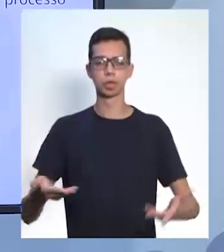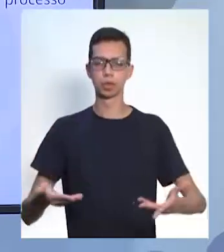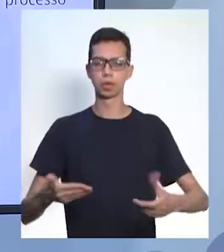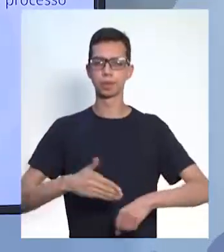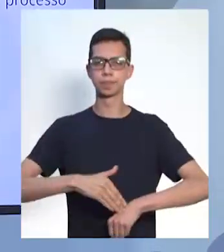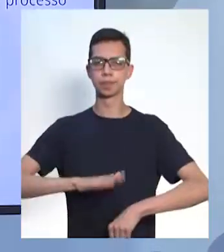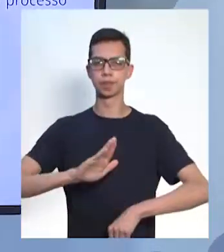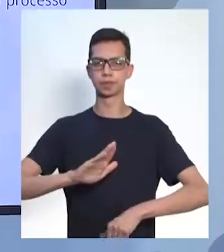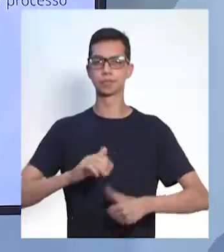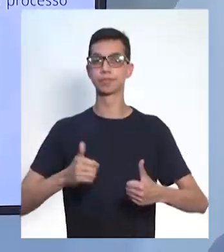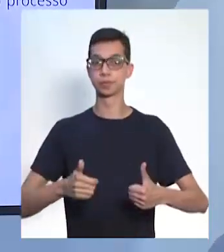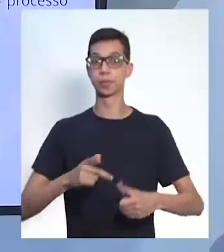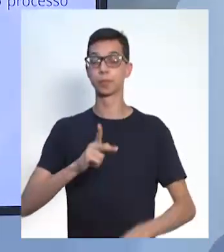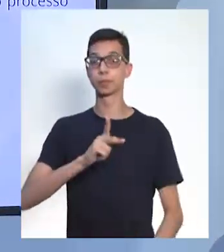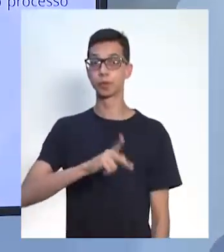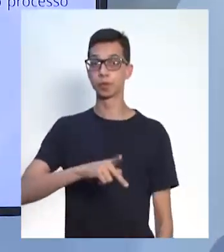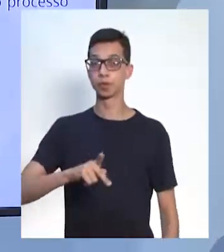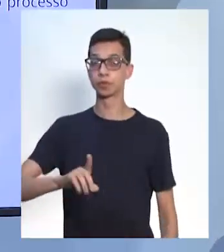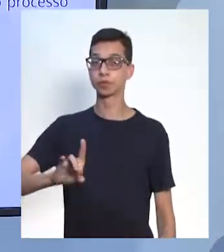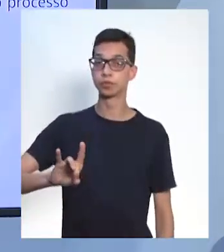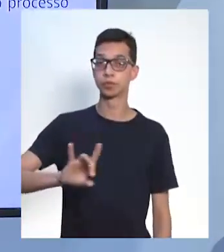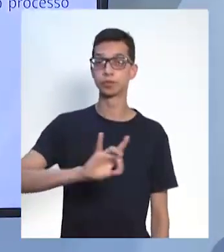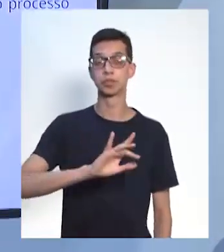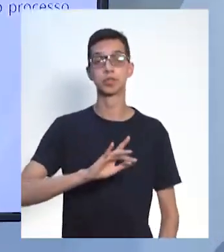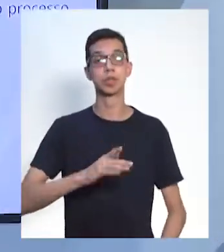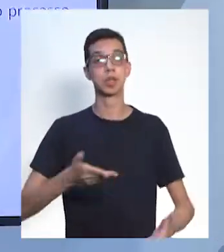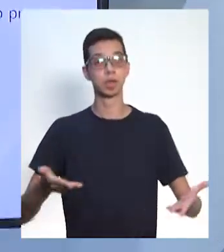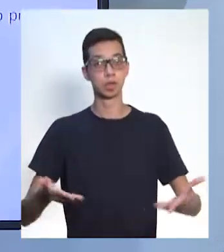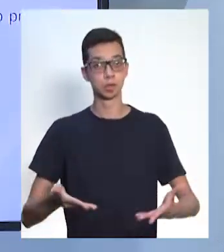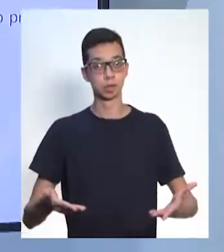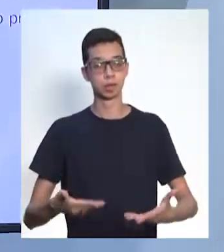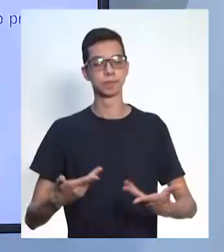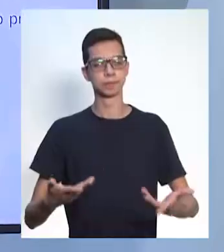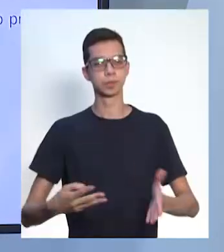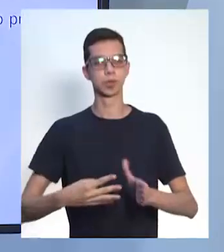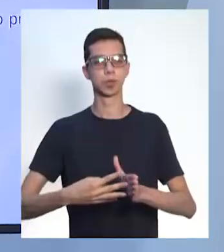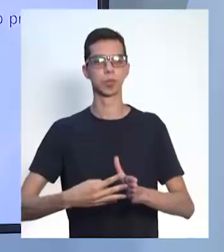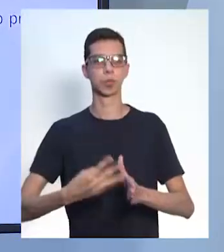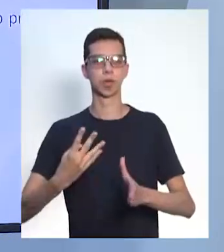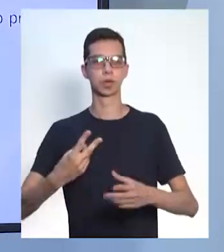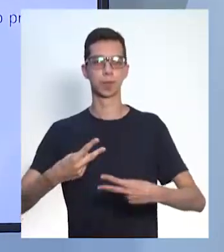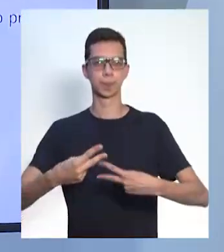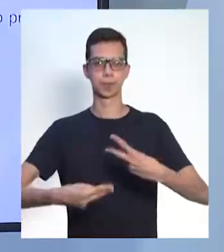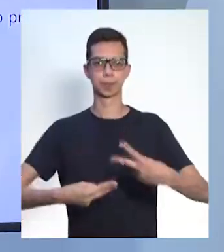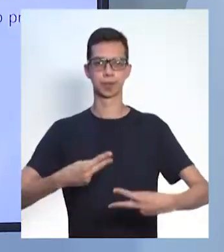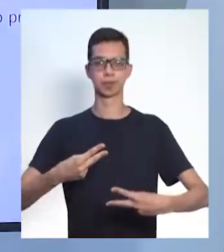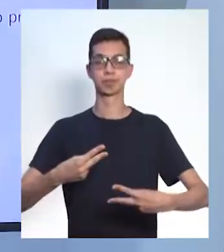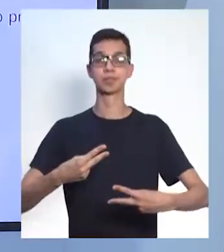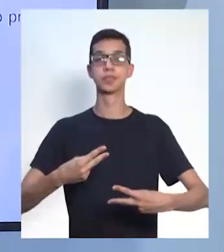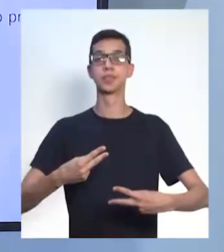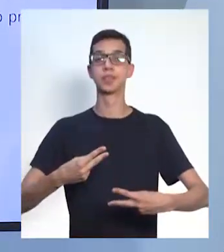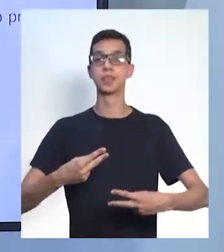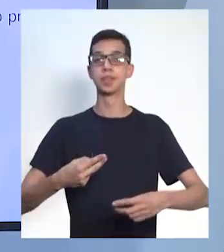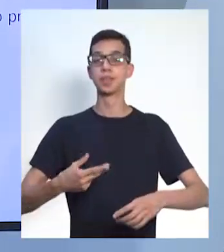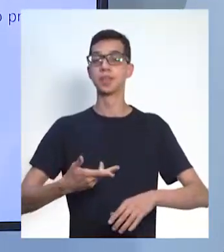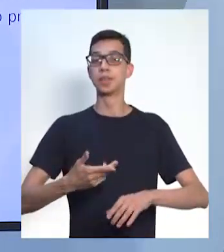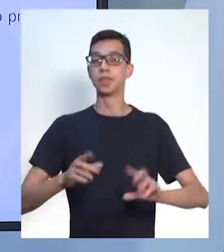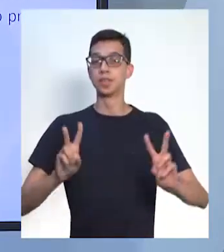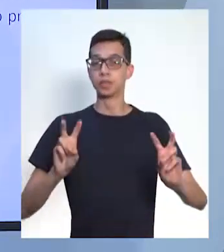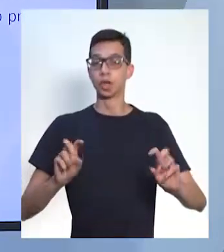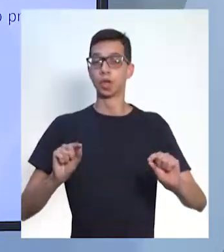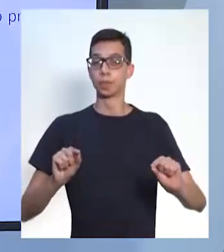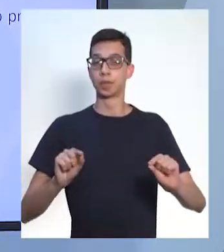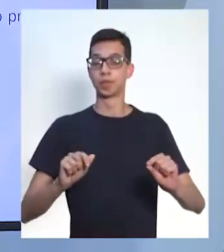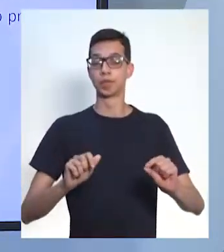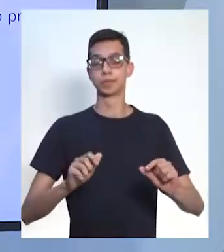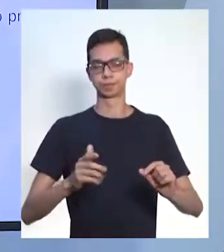Professores, a gente está trabalhando preferencialmente agora no quarto bimestre, essas habilidades de recuperação. Tá aqui no CM, estamos trabalhando as habilidades